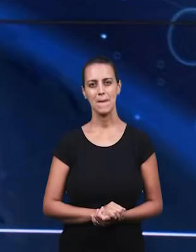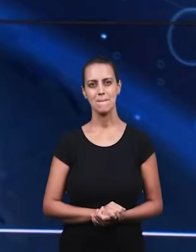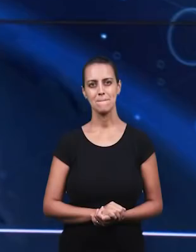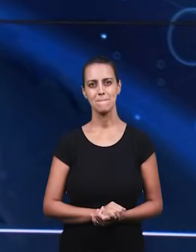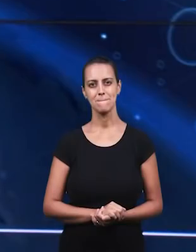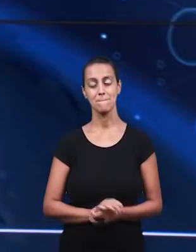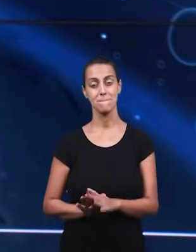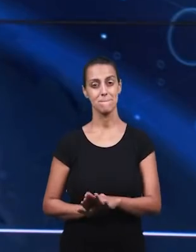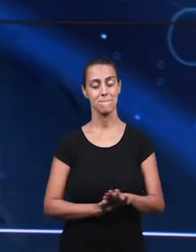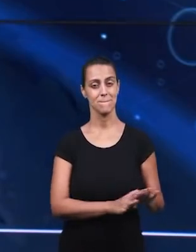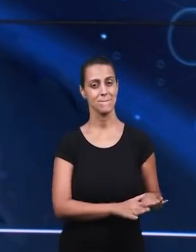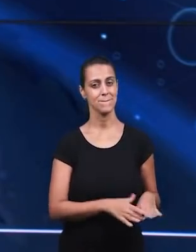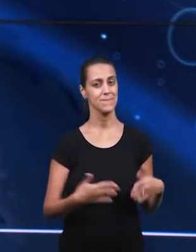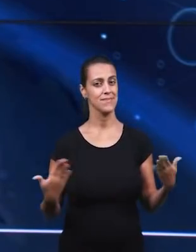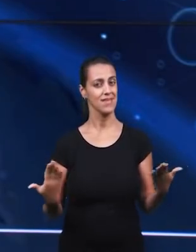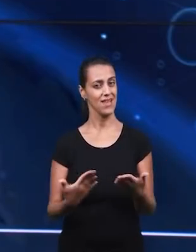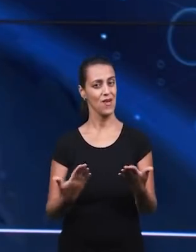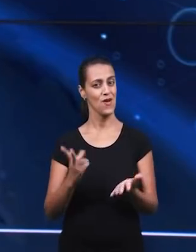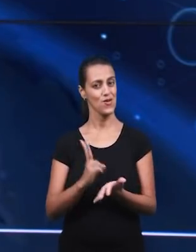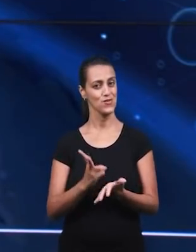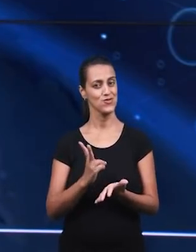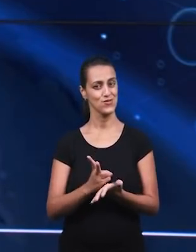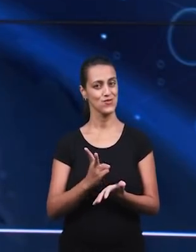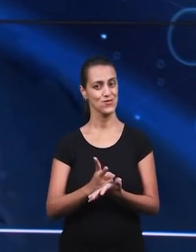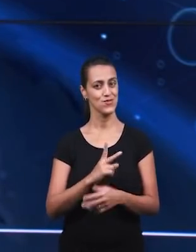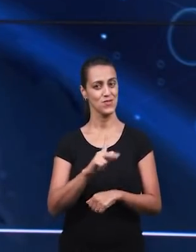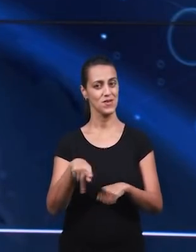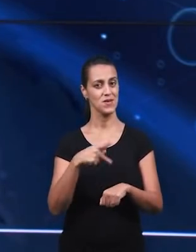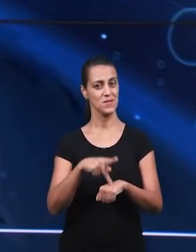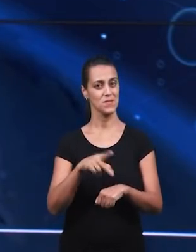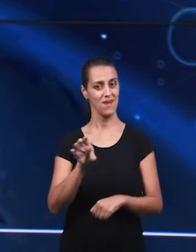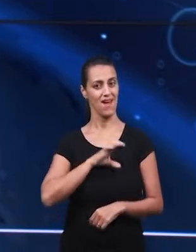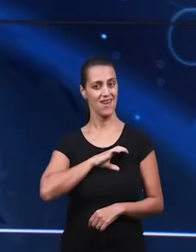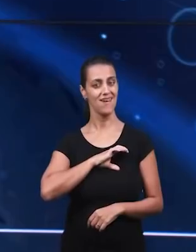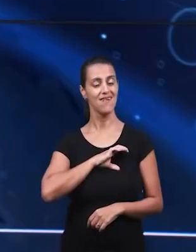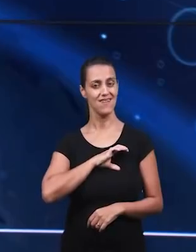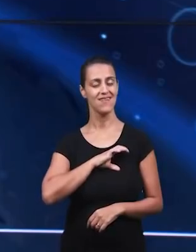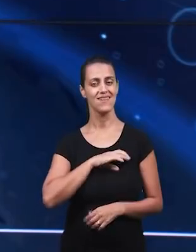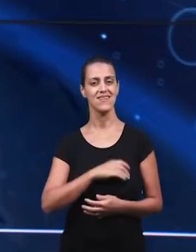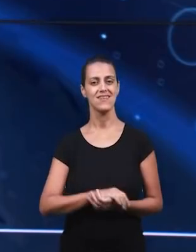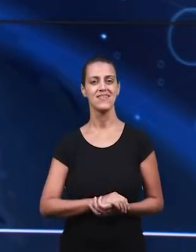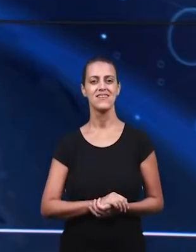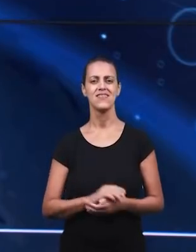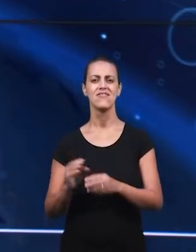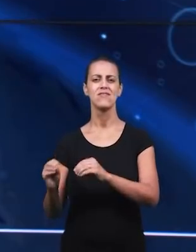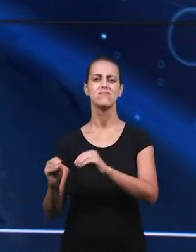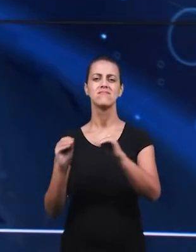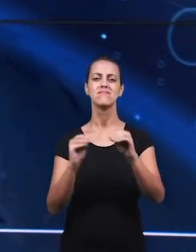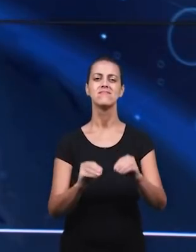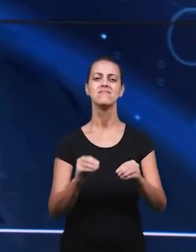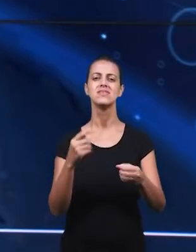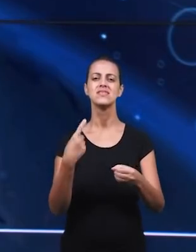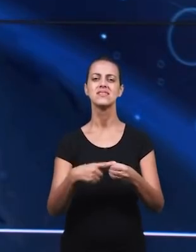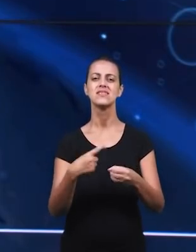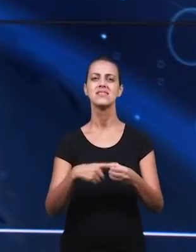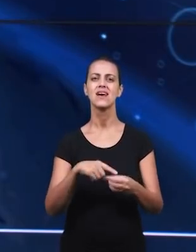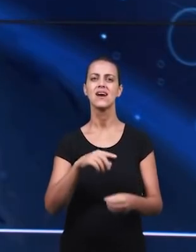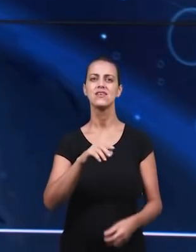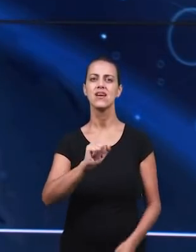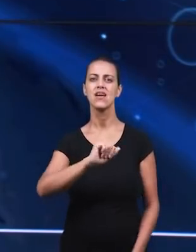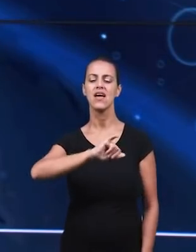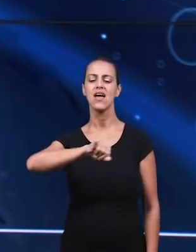Meus irmãos, agora, continuando ainda no Canadá, nós iremos passar da cidade de Toronto para a cidade de Ajax,